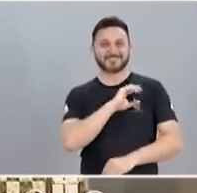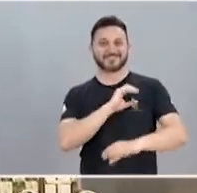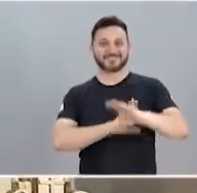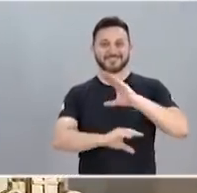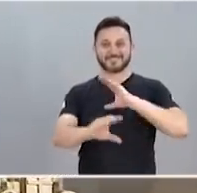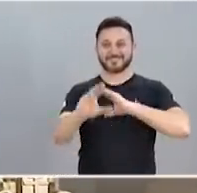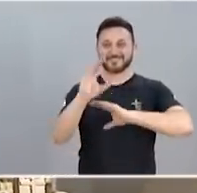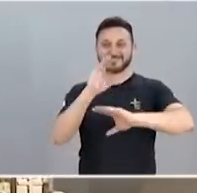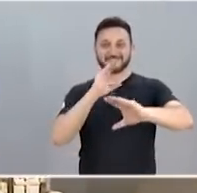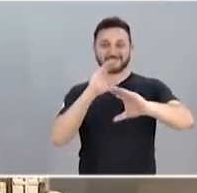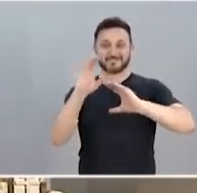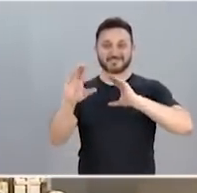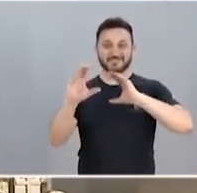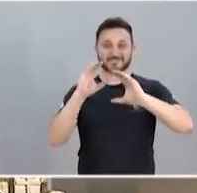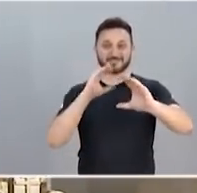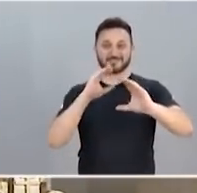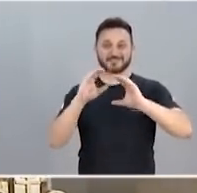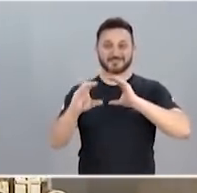favoreça a nossa